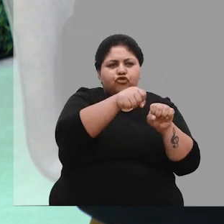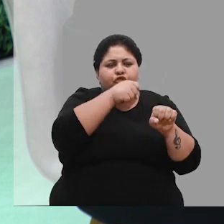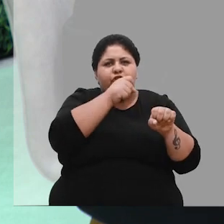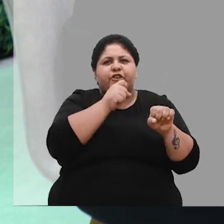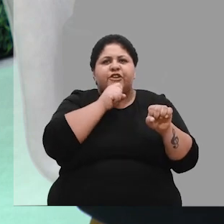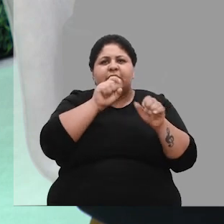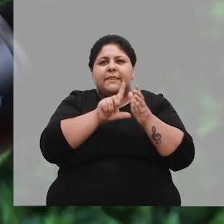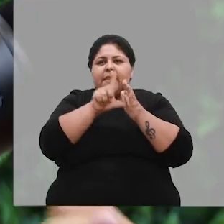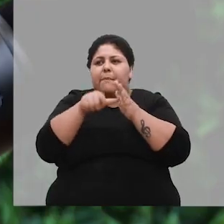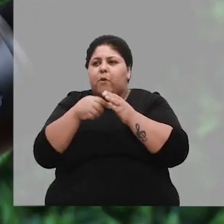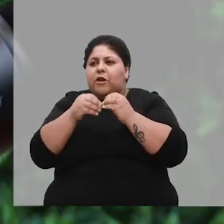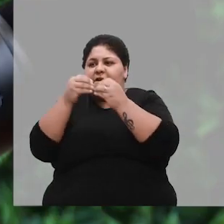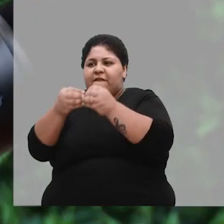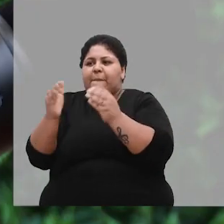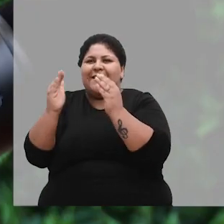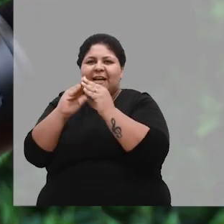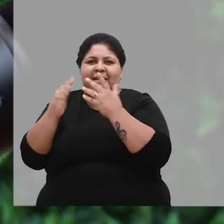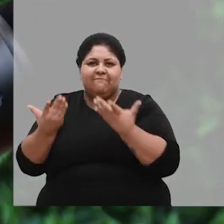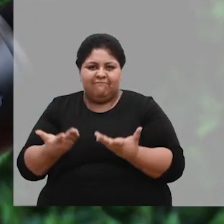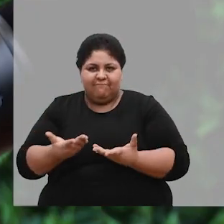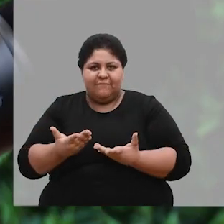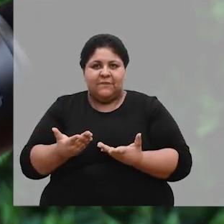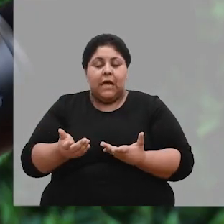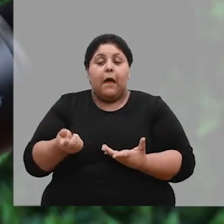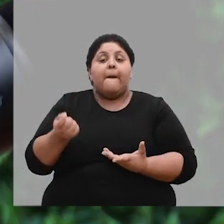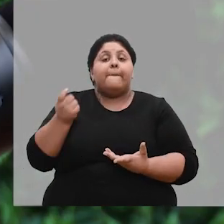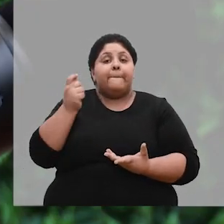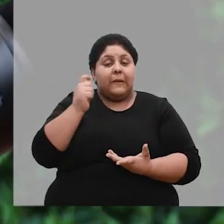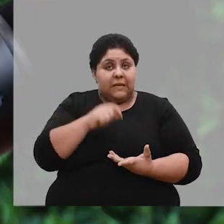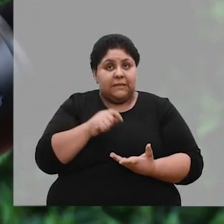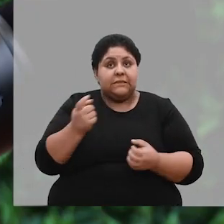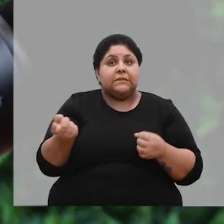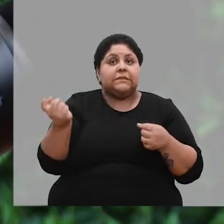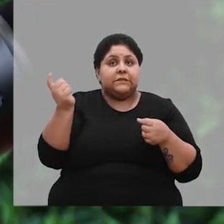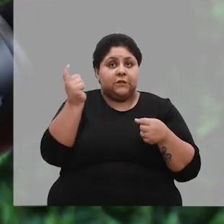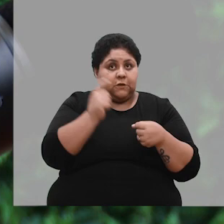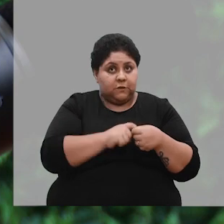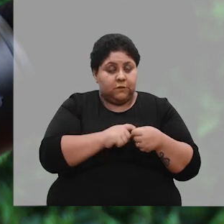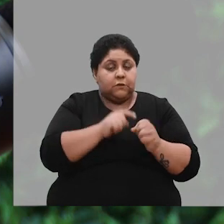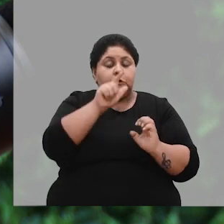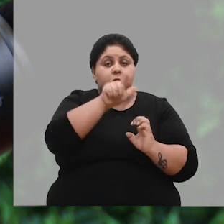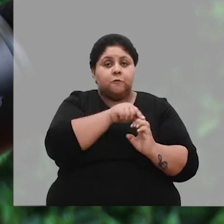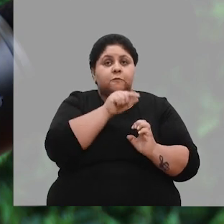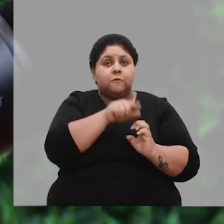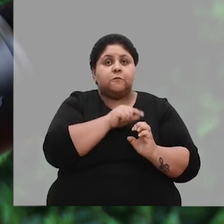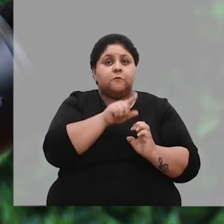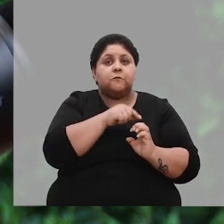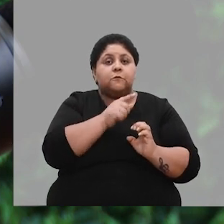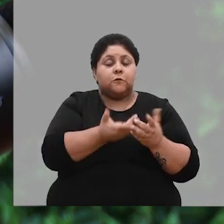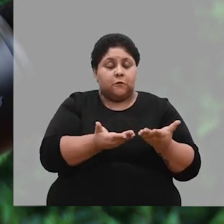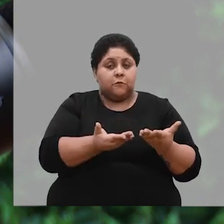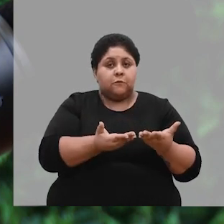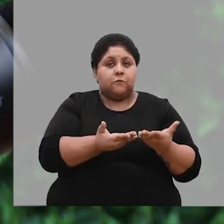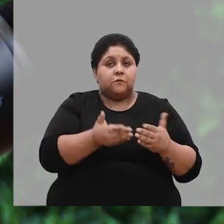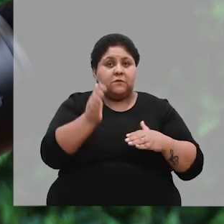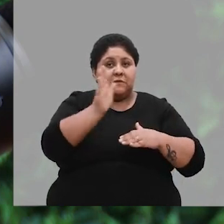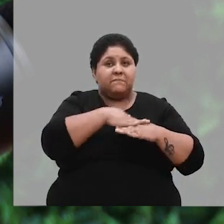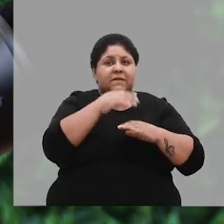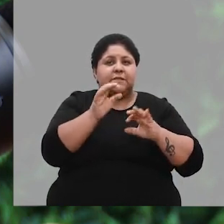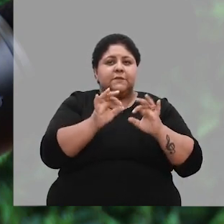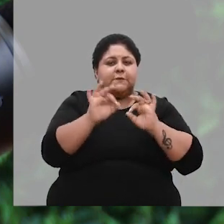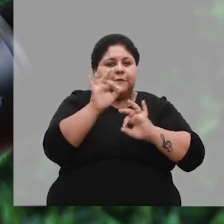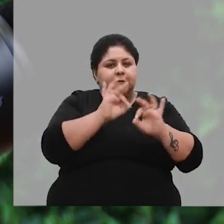gelado, depois precisa levar para casa. Então, é algo que demanda bastante essa volta e que as empresas,